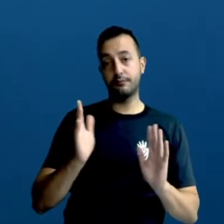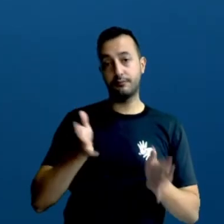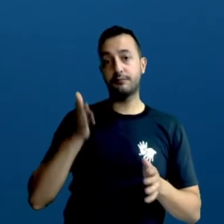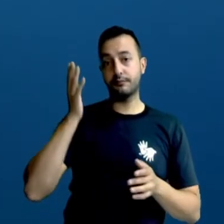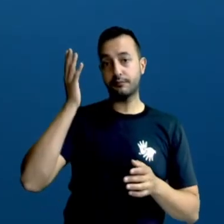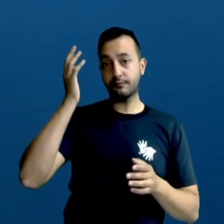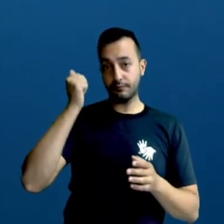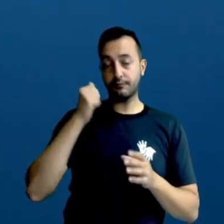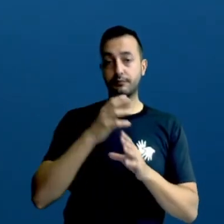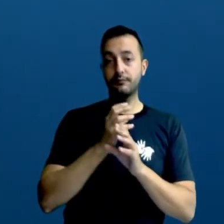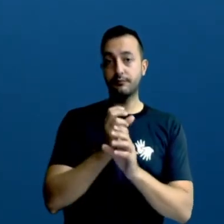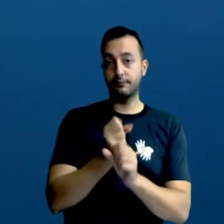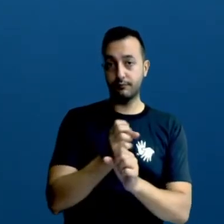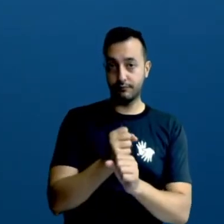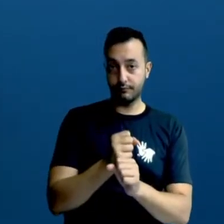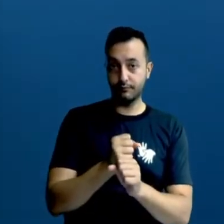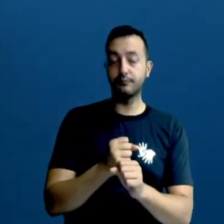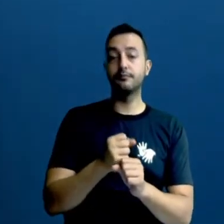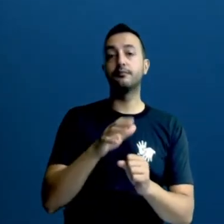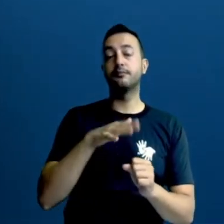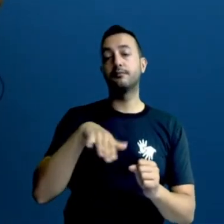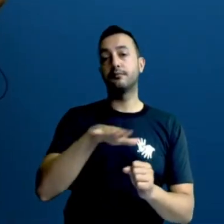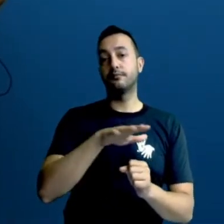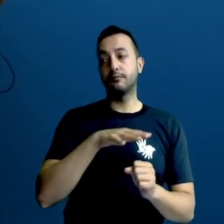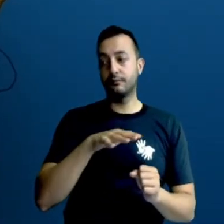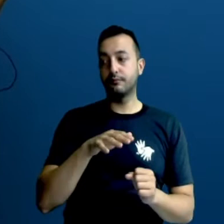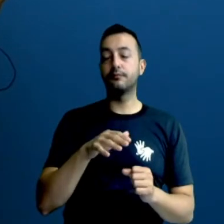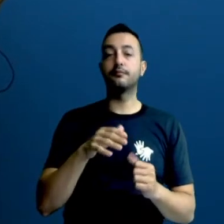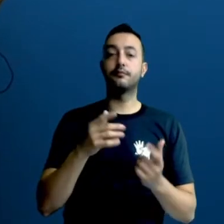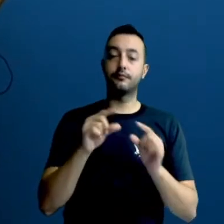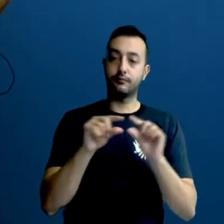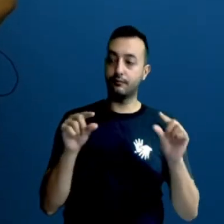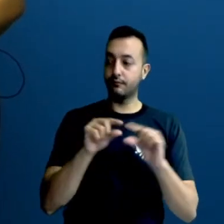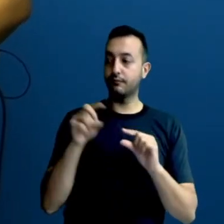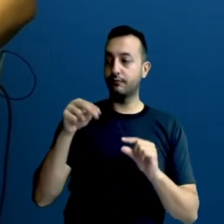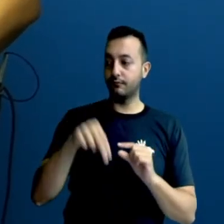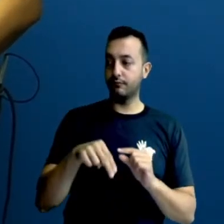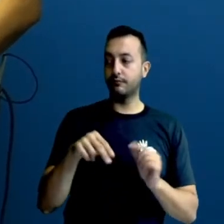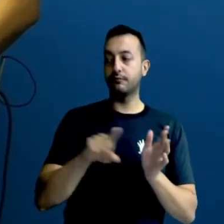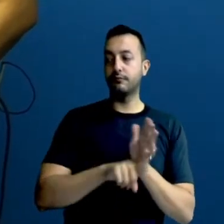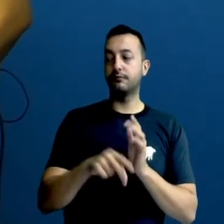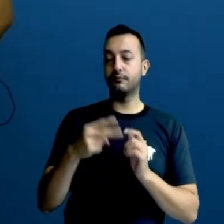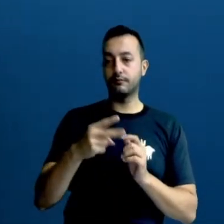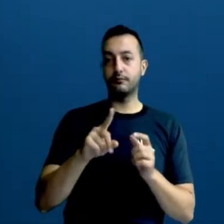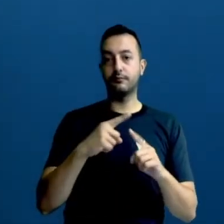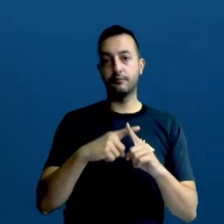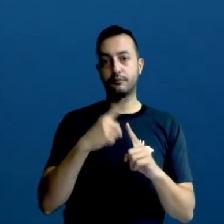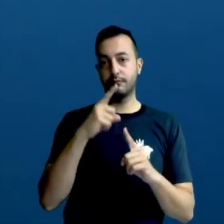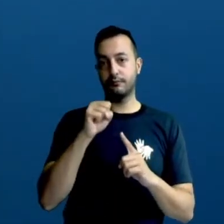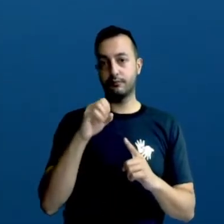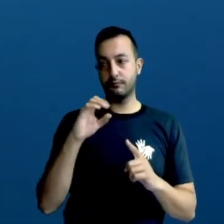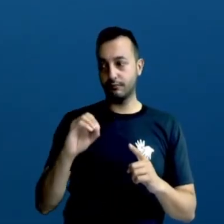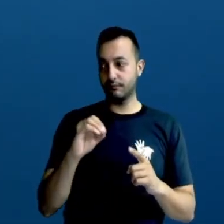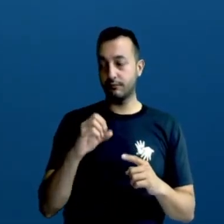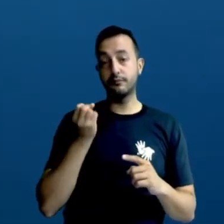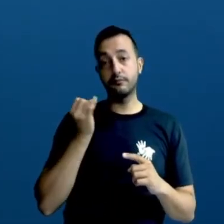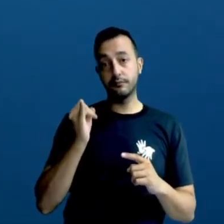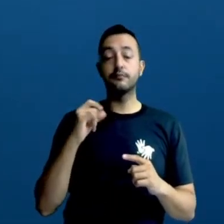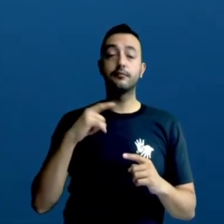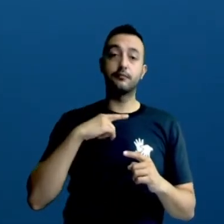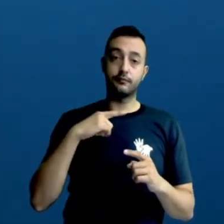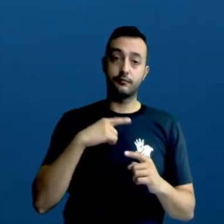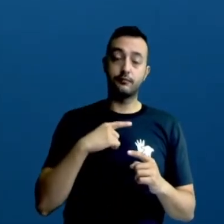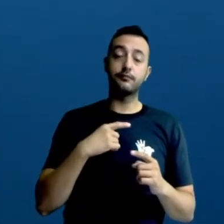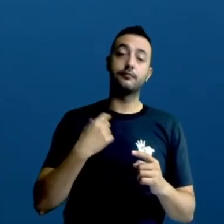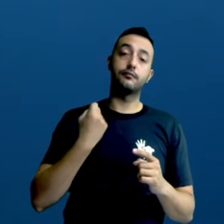quanto vale a soma de todos. Olha a fórmula aqui, é o N menos 2 vezes 180. Se tem N lados, não vai